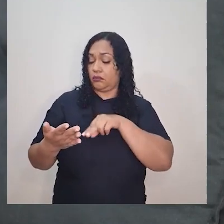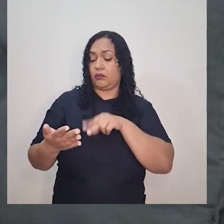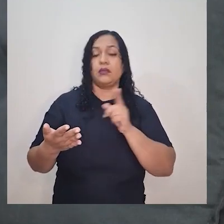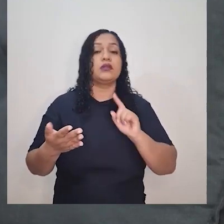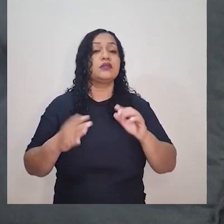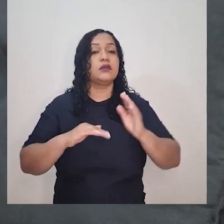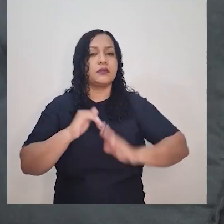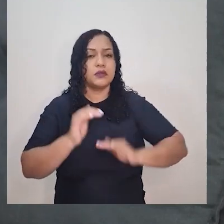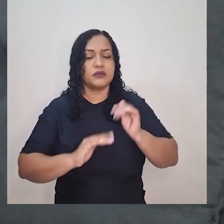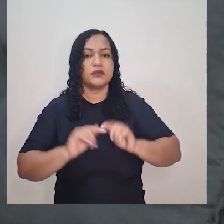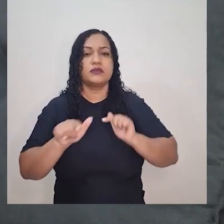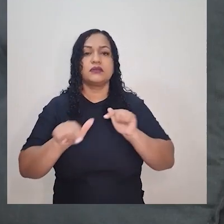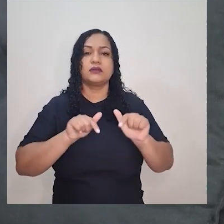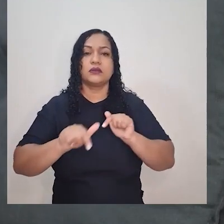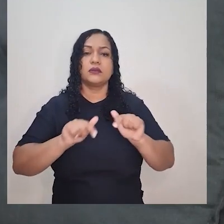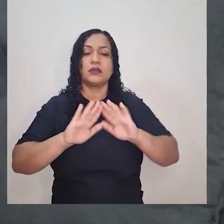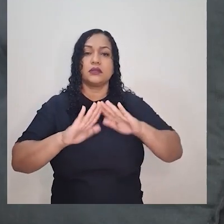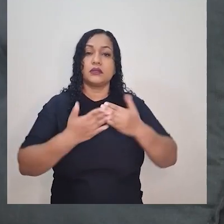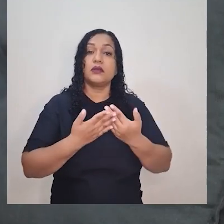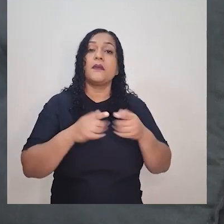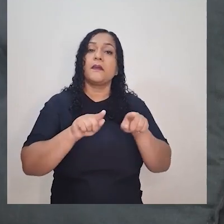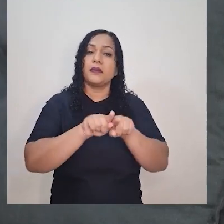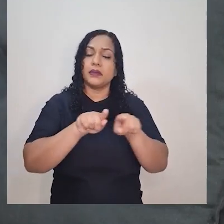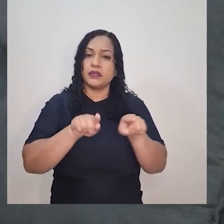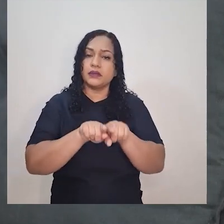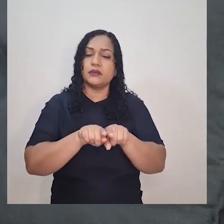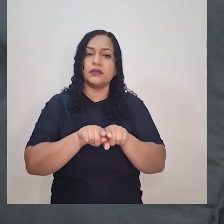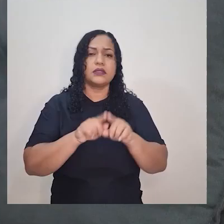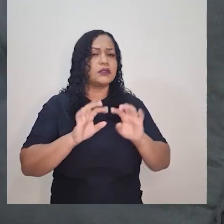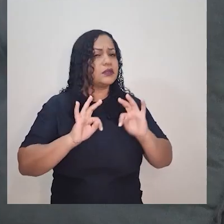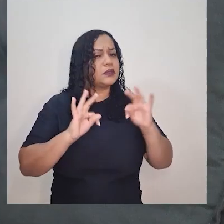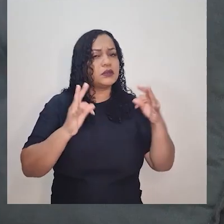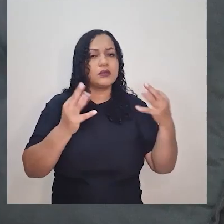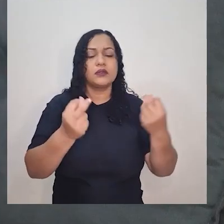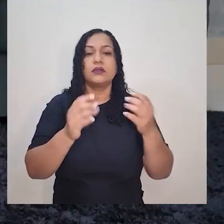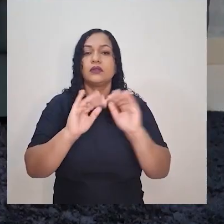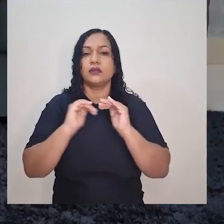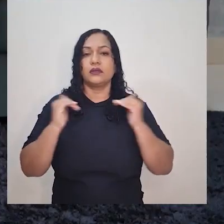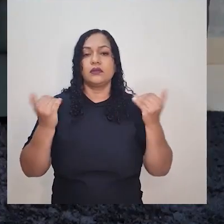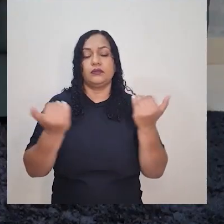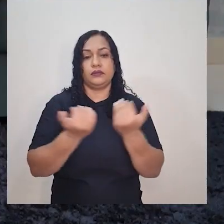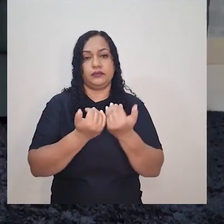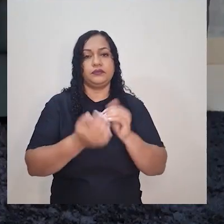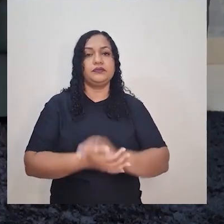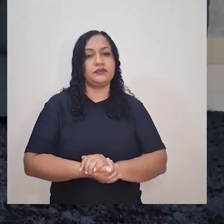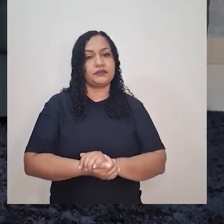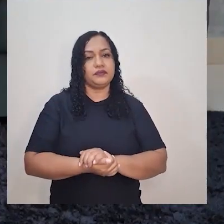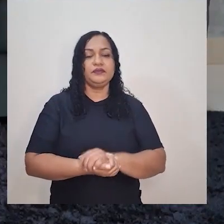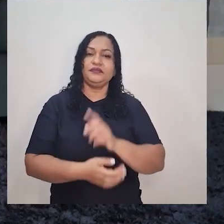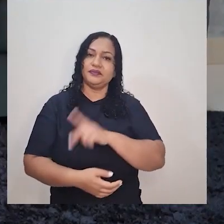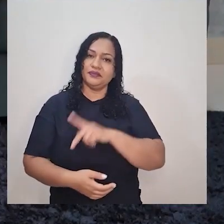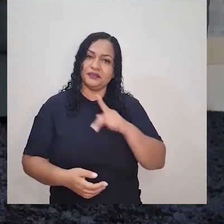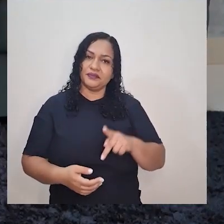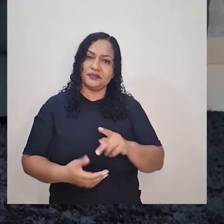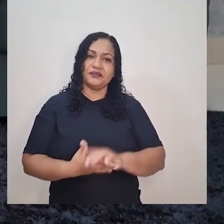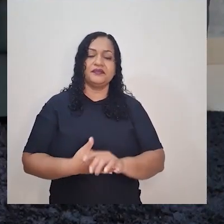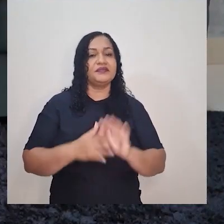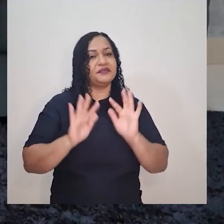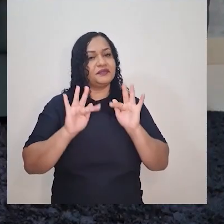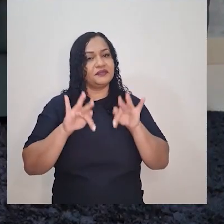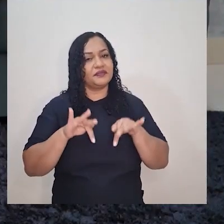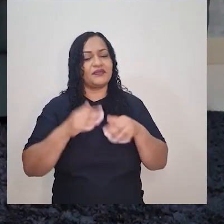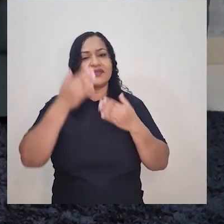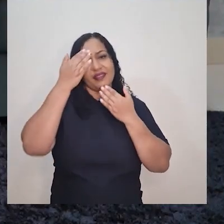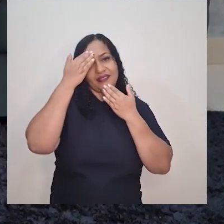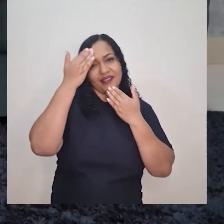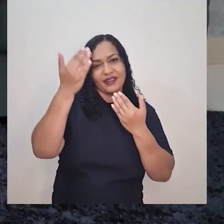da instituição educacional, mas também de toda a comunidade. Professoras, nós ficamos por aqui.